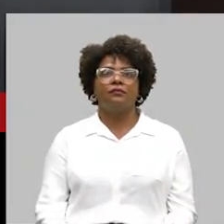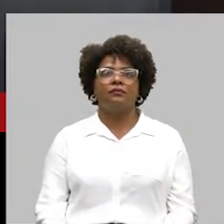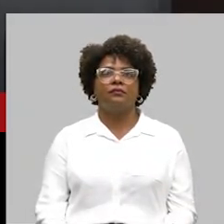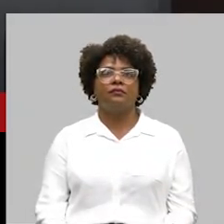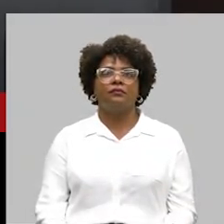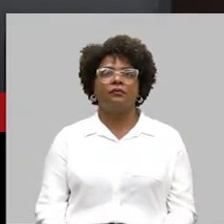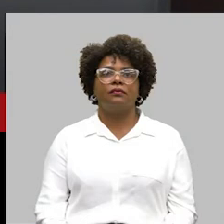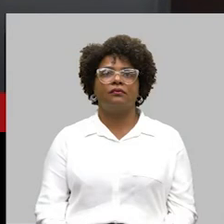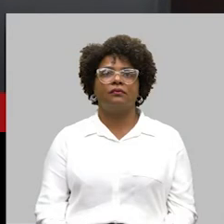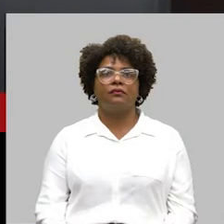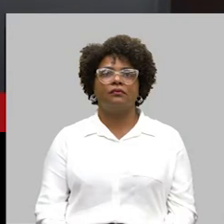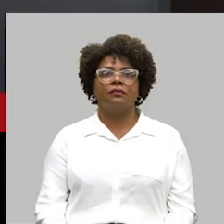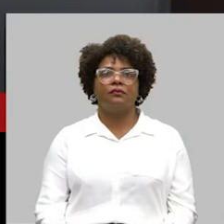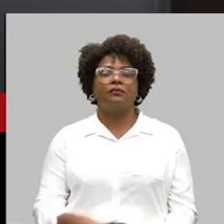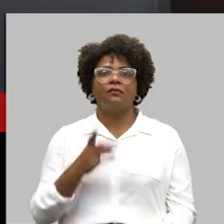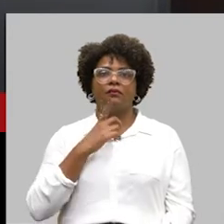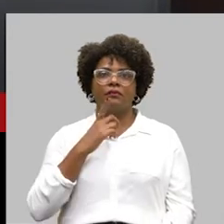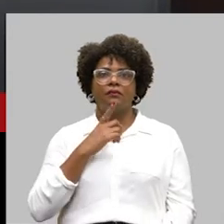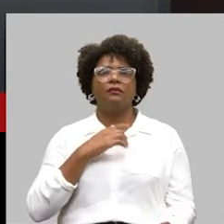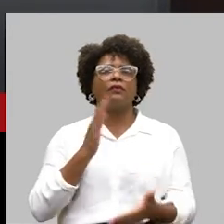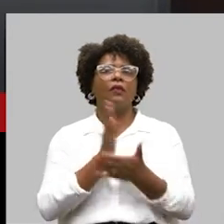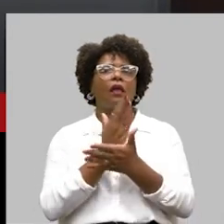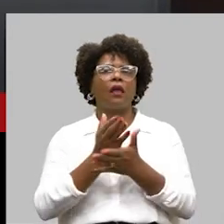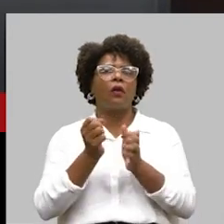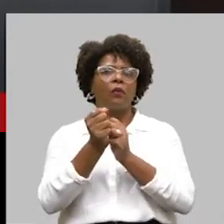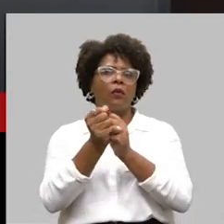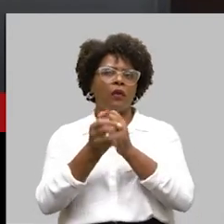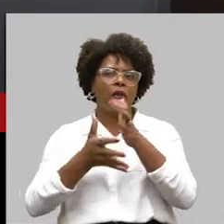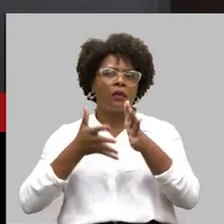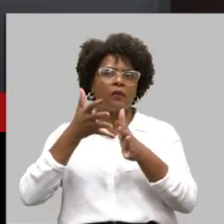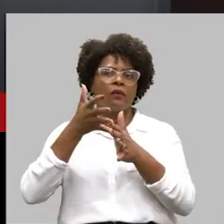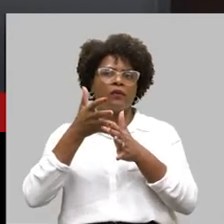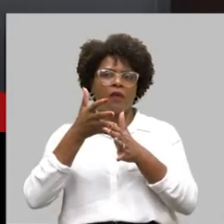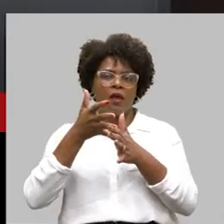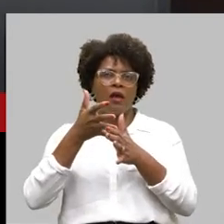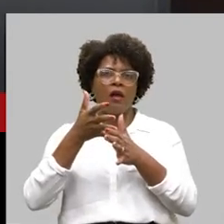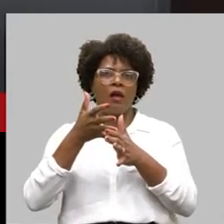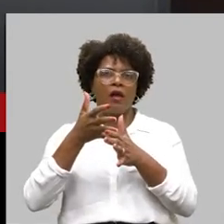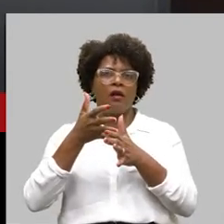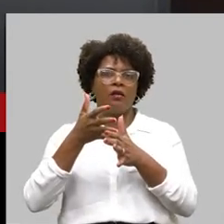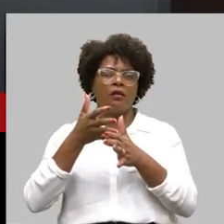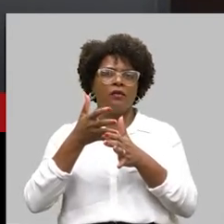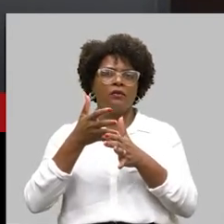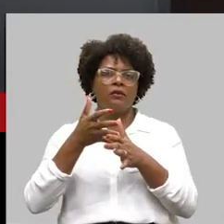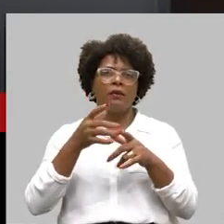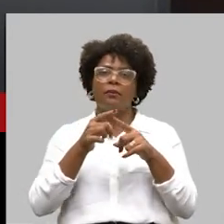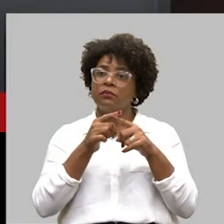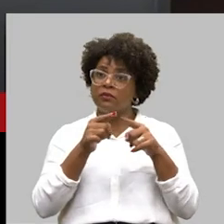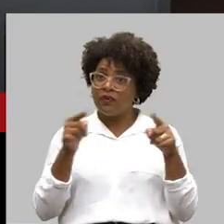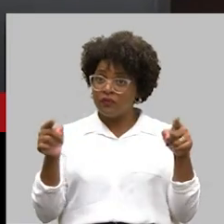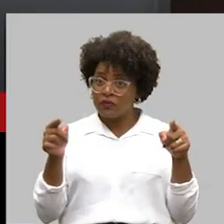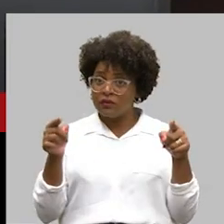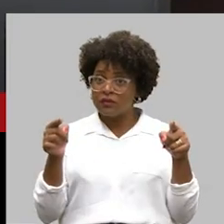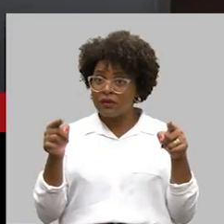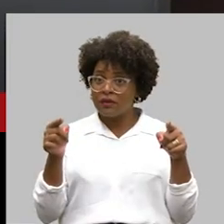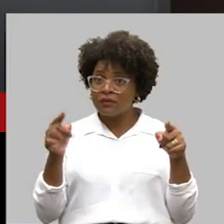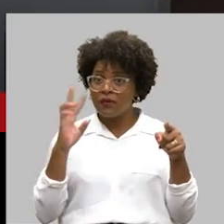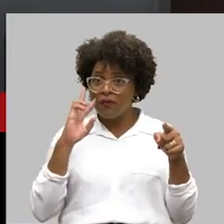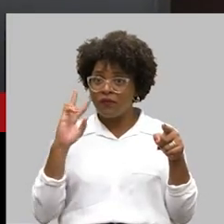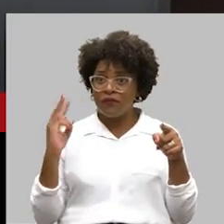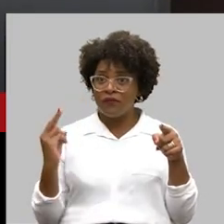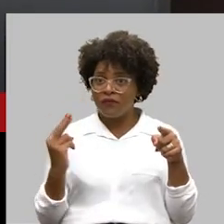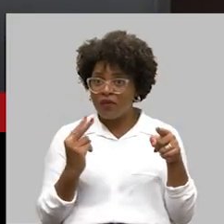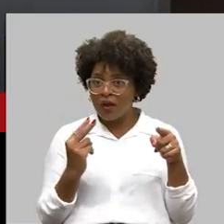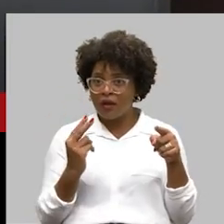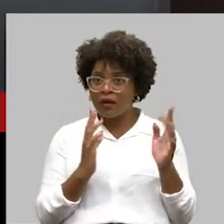trouxemos alguns dizeres não para eu frisar muito no que tá ali mas para vocês ir visualizando durante